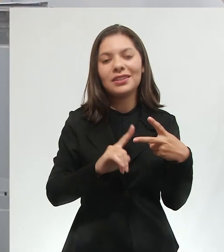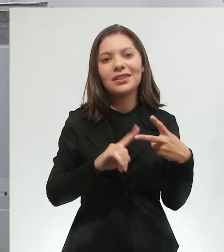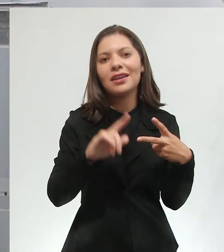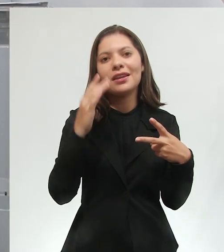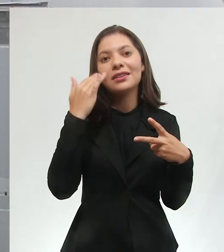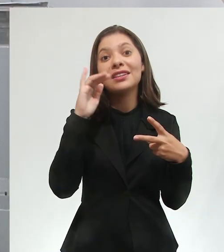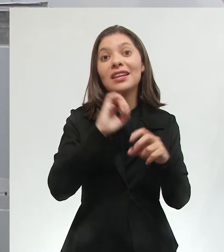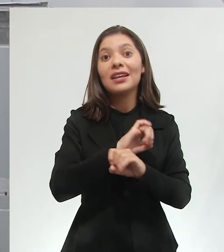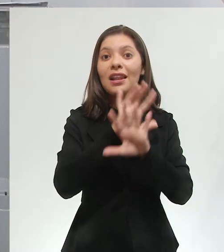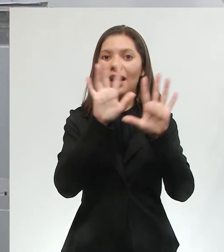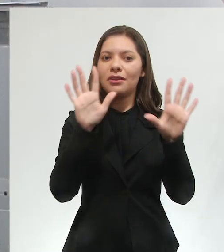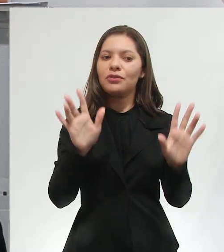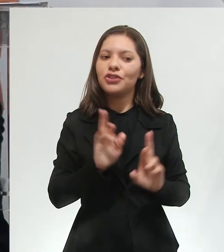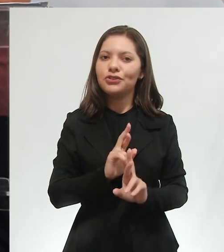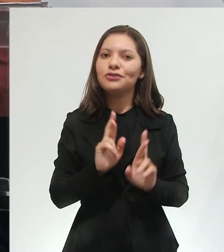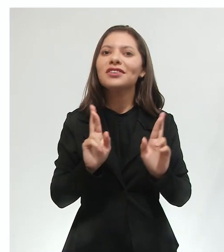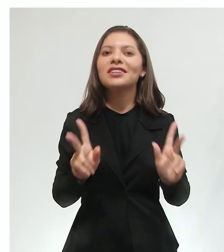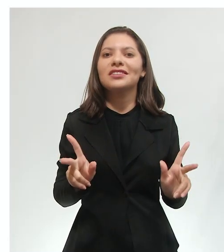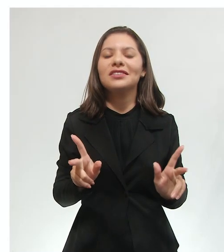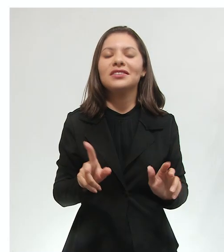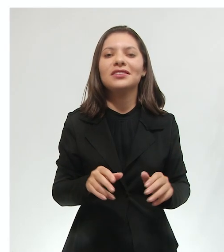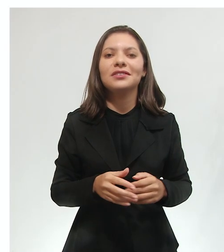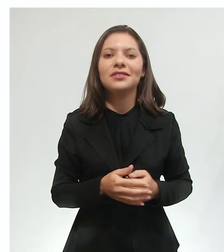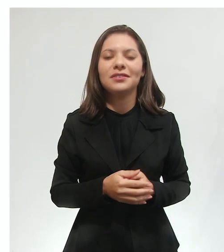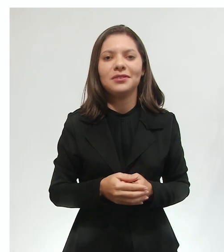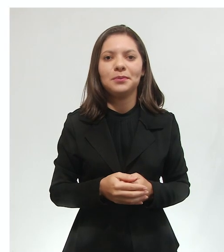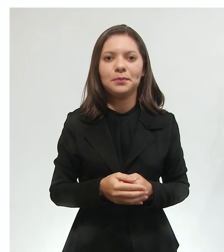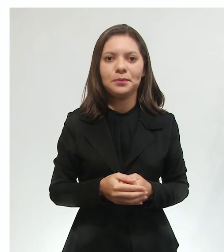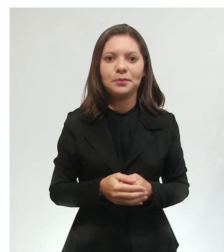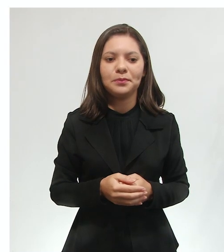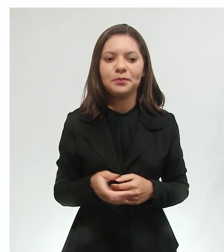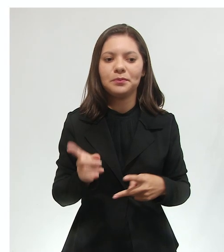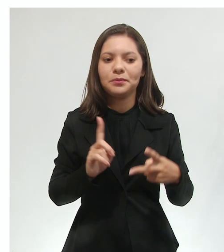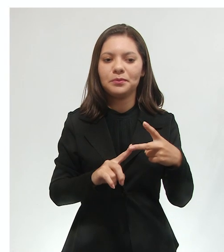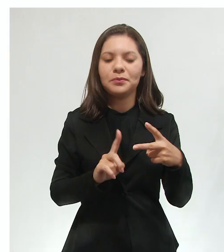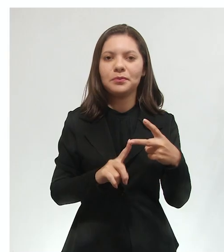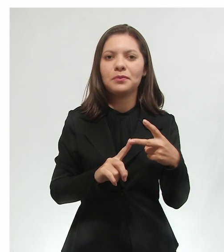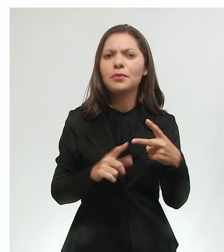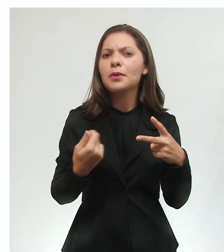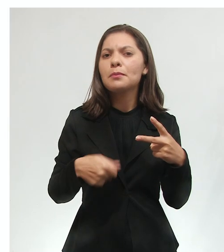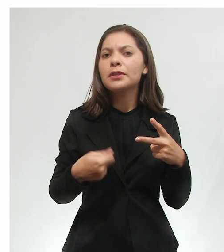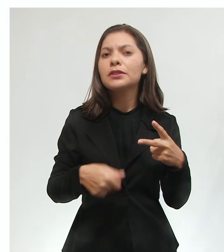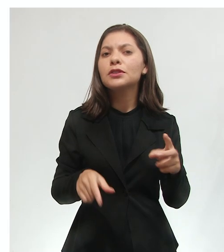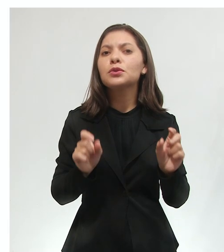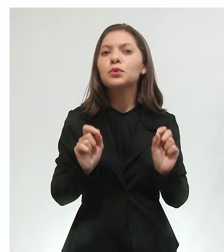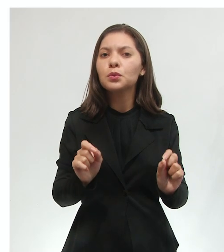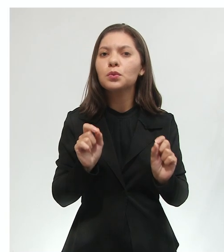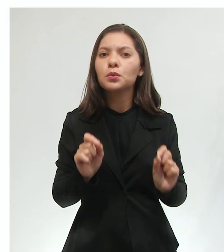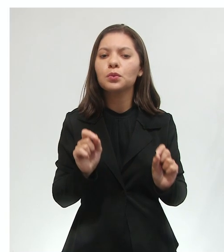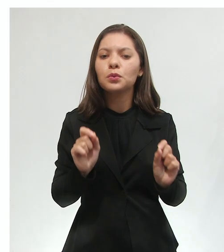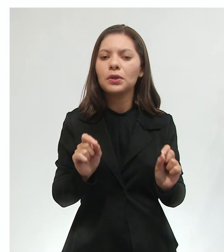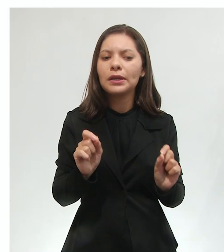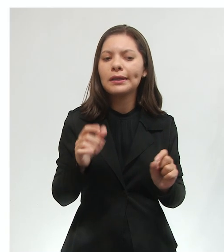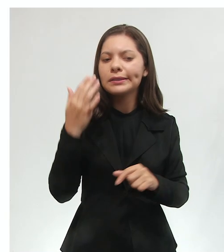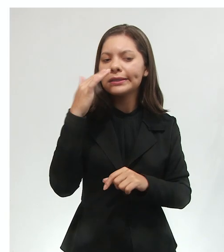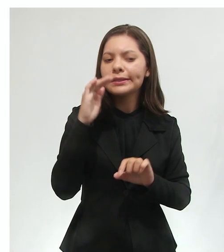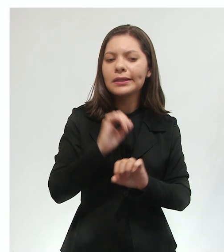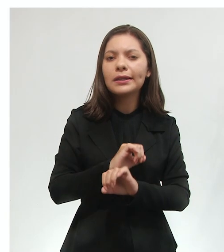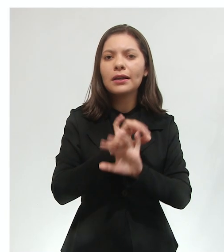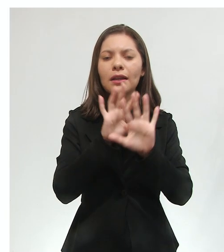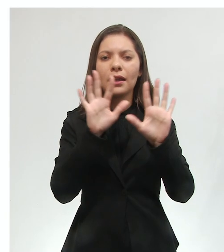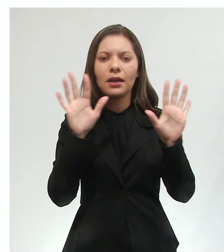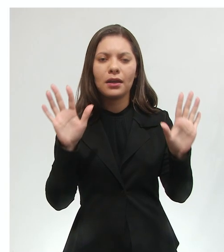é diferente de contar. Contar requer correspondência bionívica, a espinha dorsal